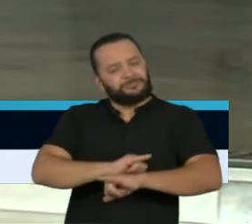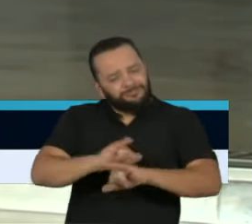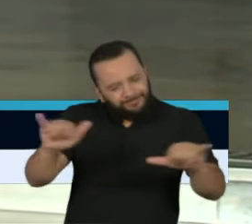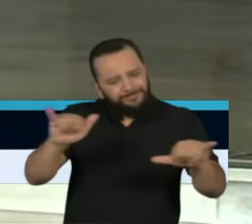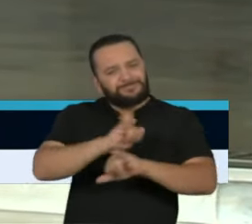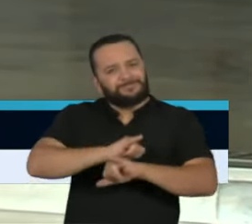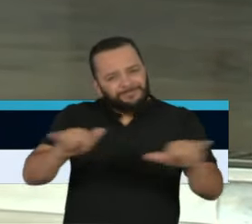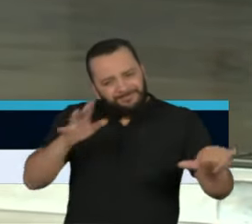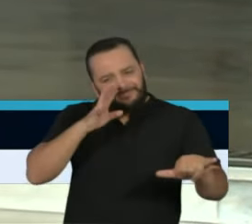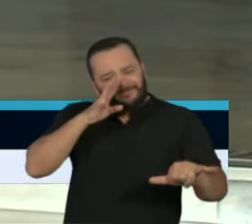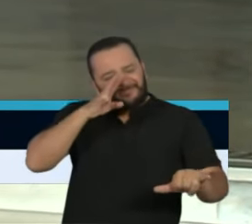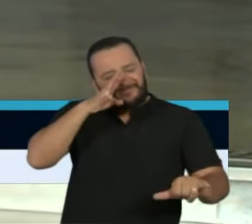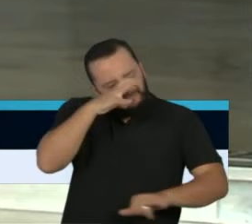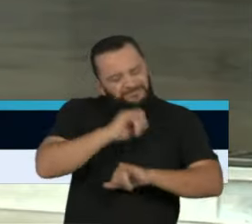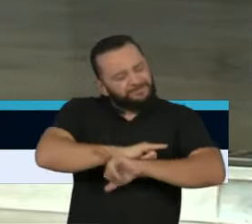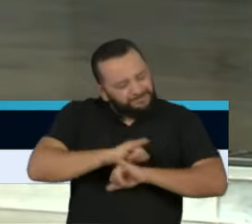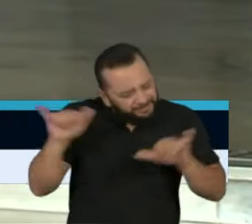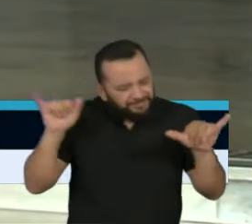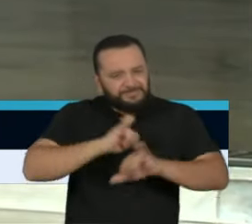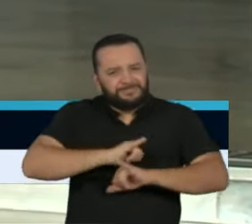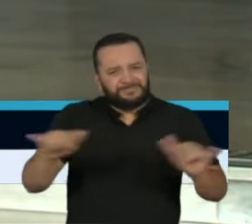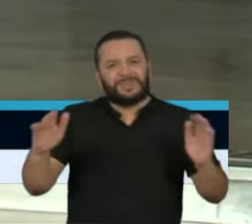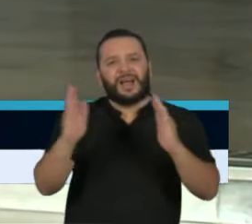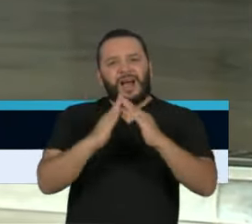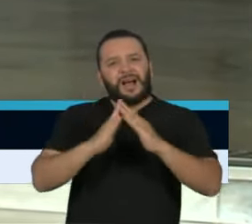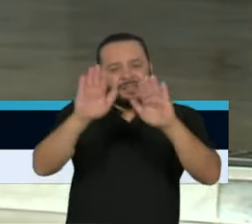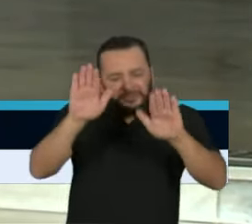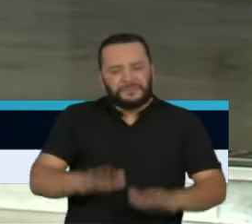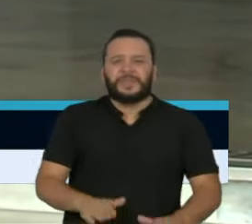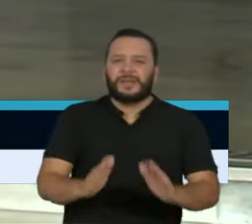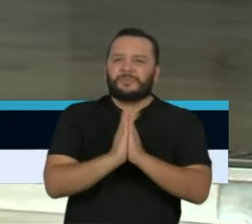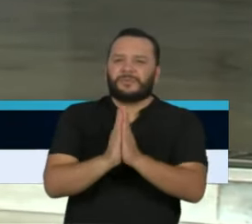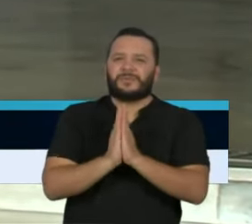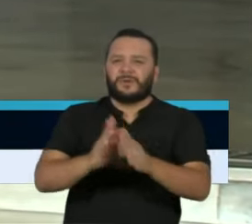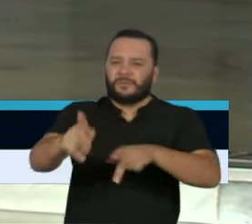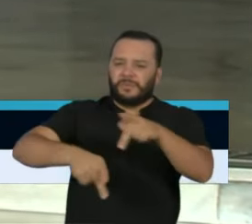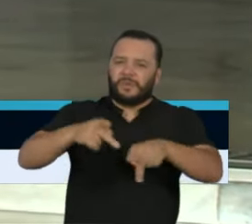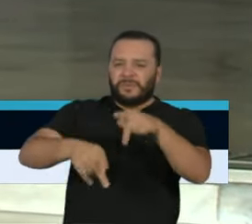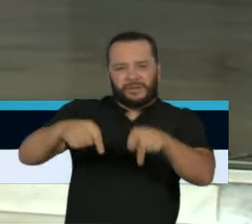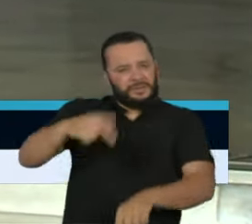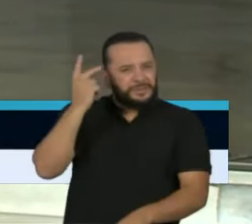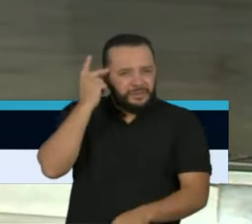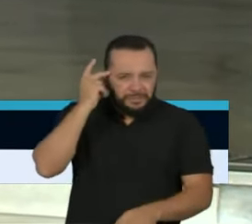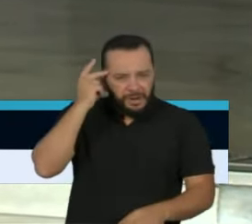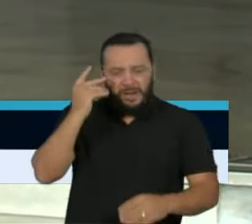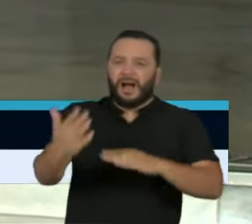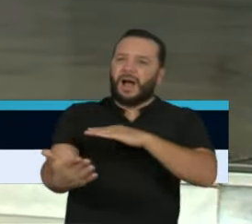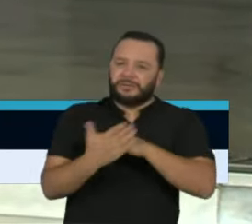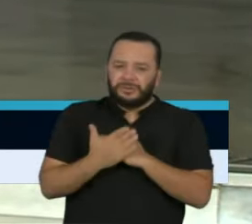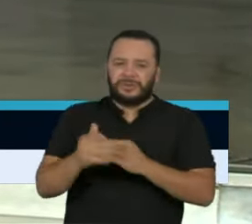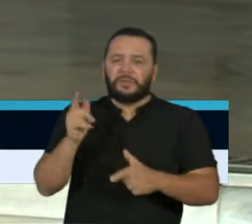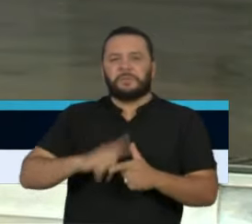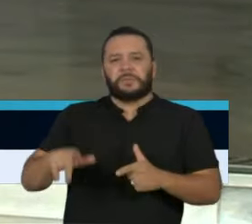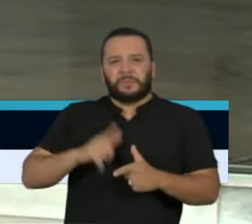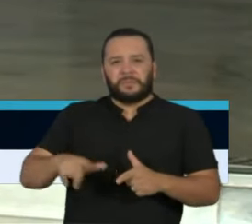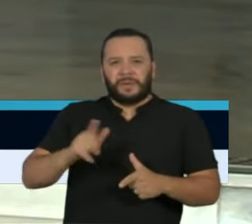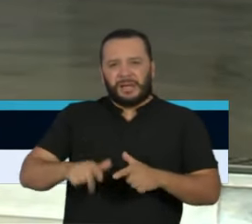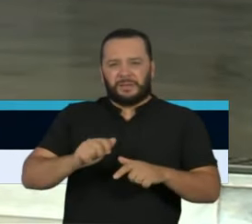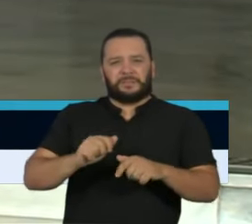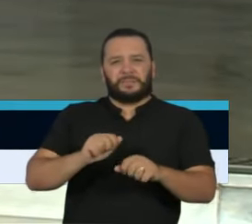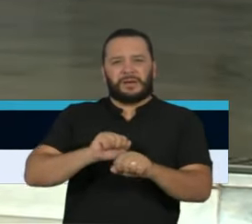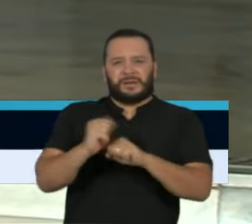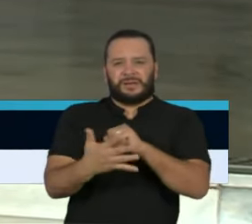da população da cidade de São Paulo, da população paulista, colaborar para que essa crise passe o mais rápido possível e a gente tenha